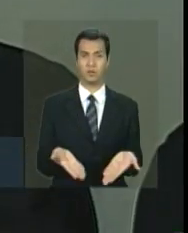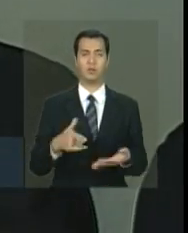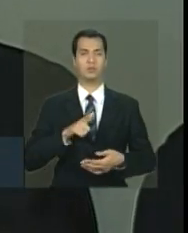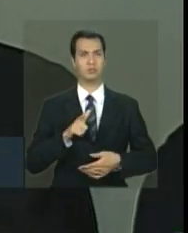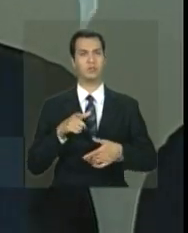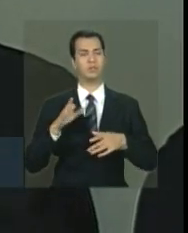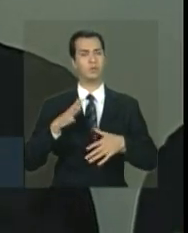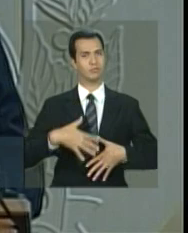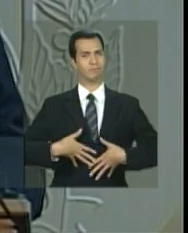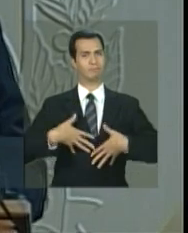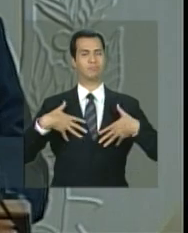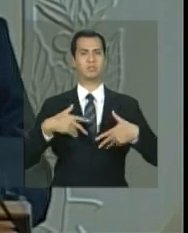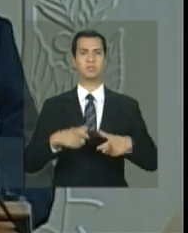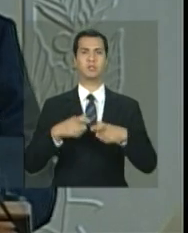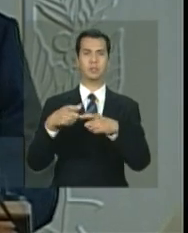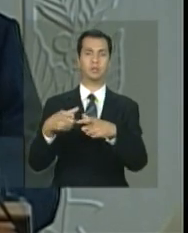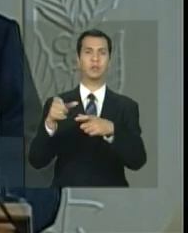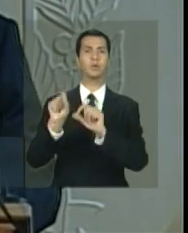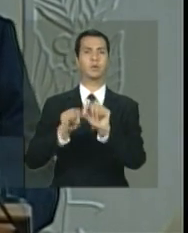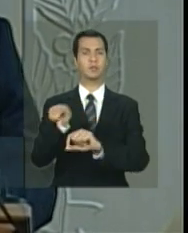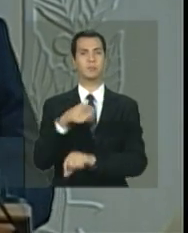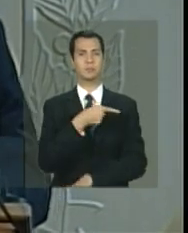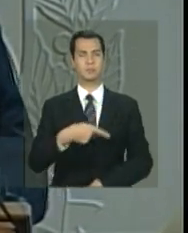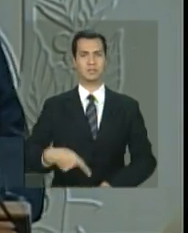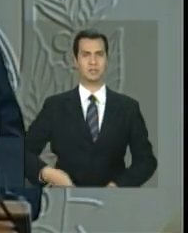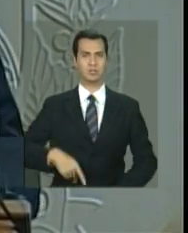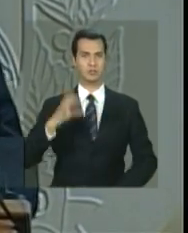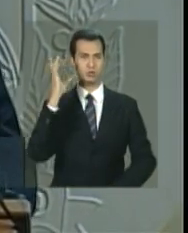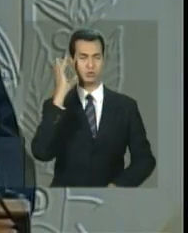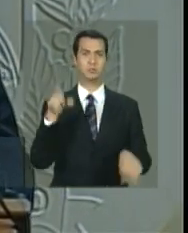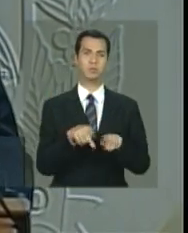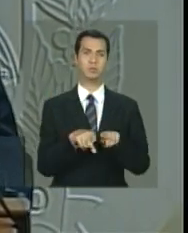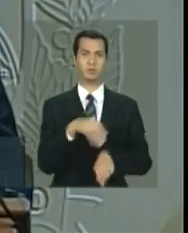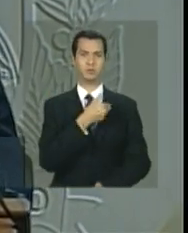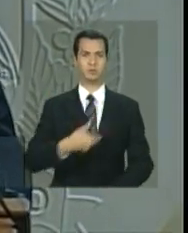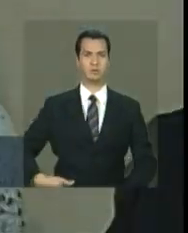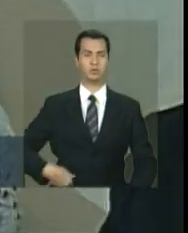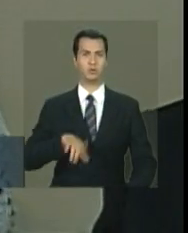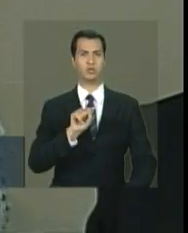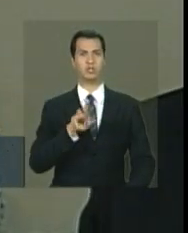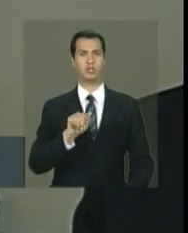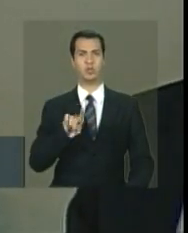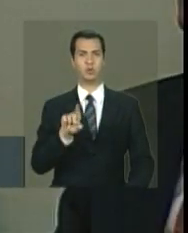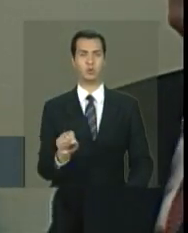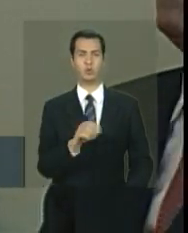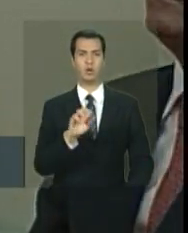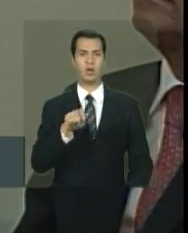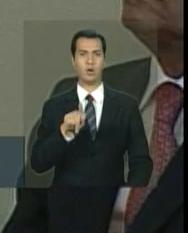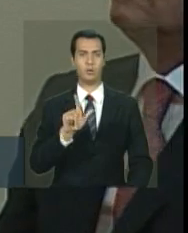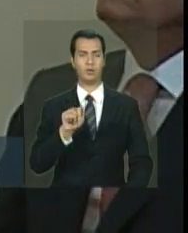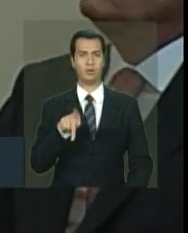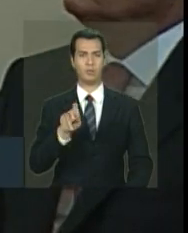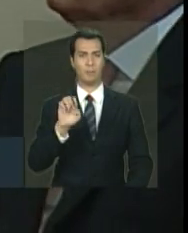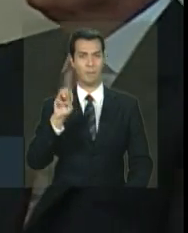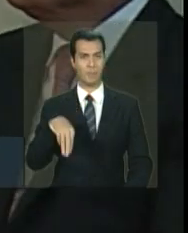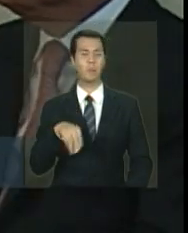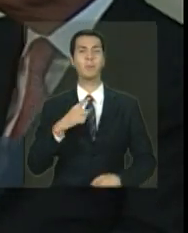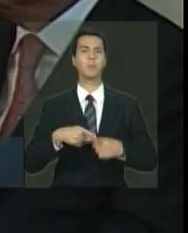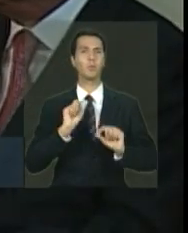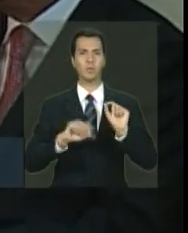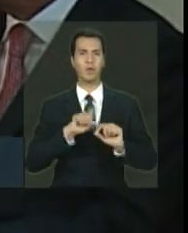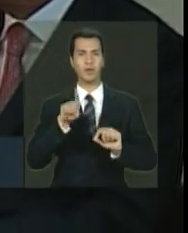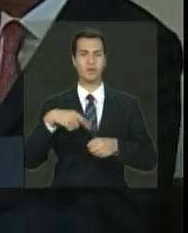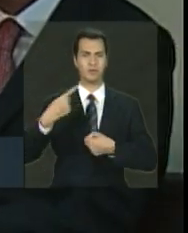à presidenta Dilma Rousseff e ao governador Geraldo Alckmin. É a cidade que faz essa homenagem, por mérito